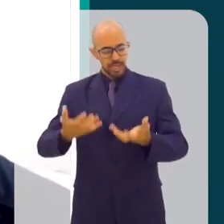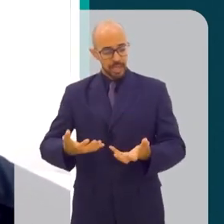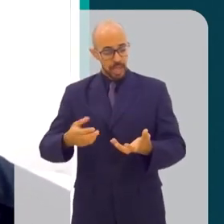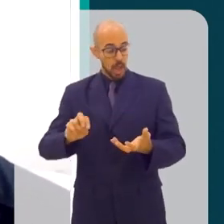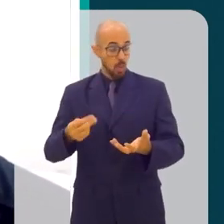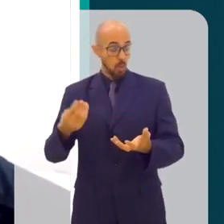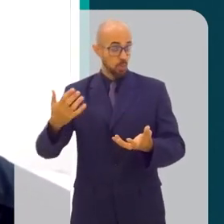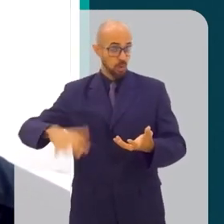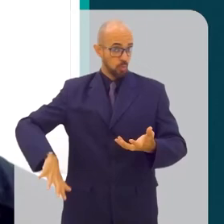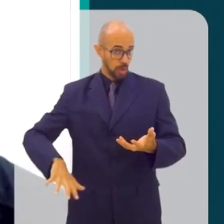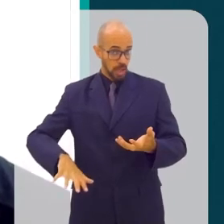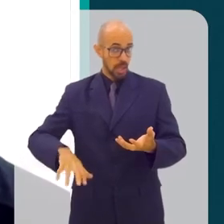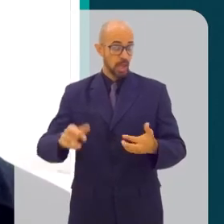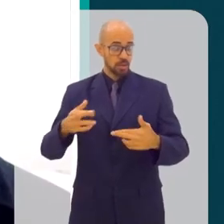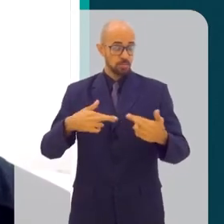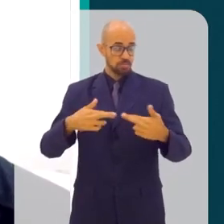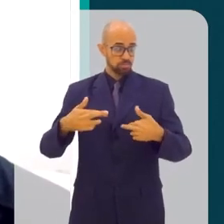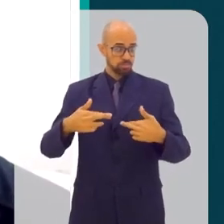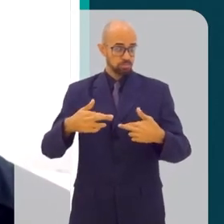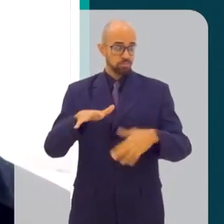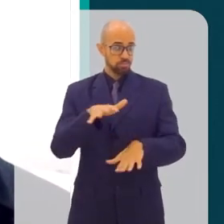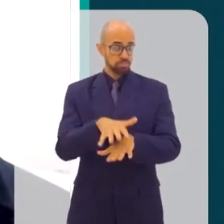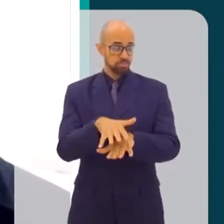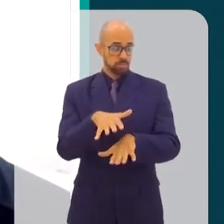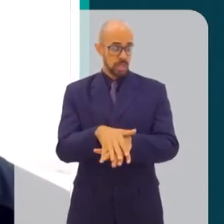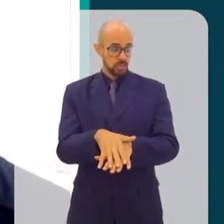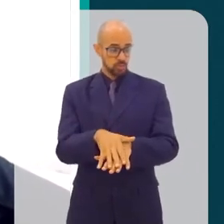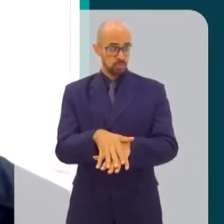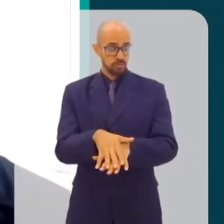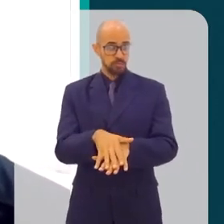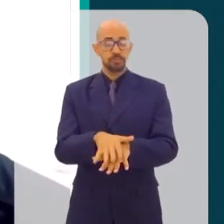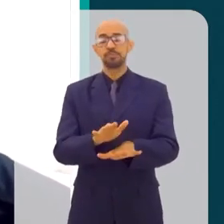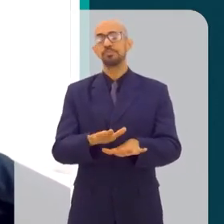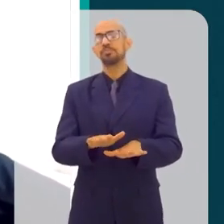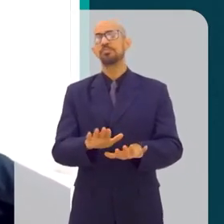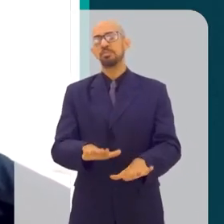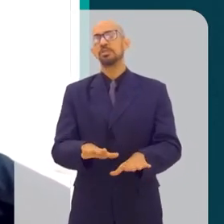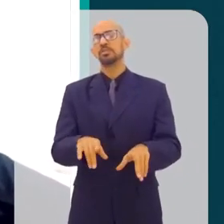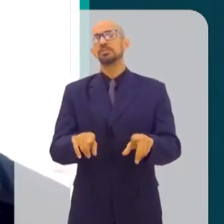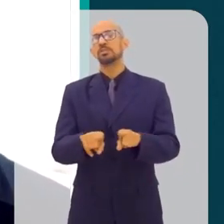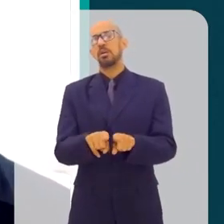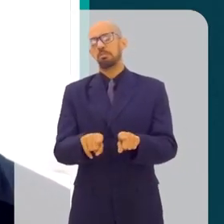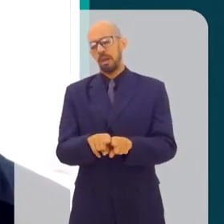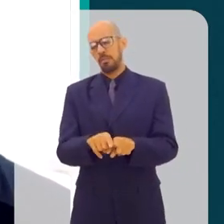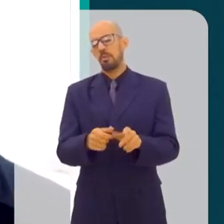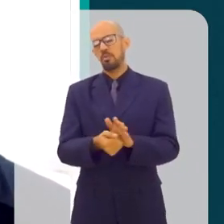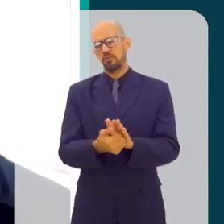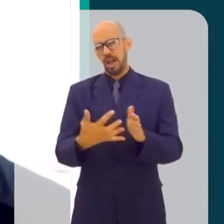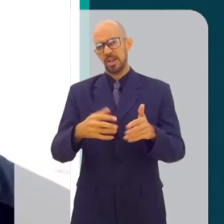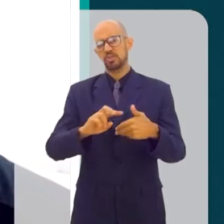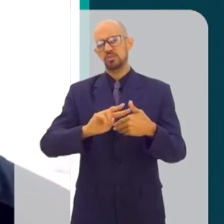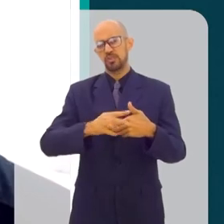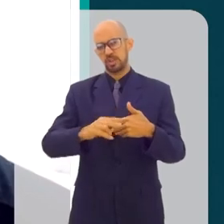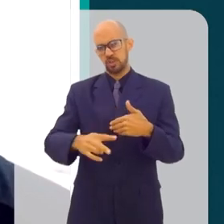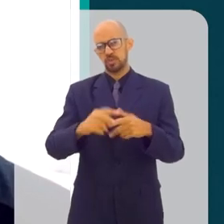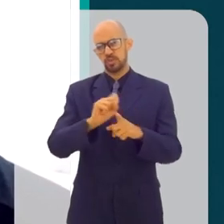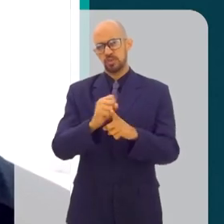está disposto ou não numa relação sexual. Mas por também